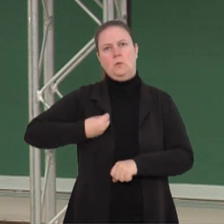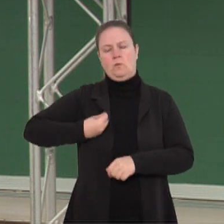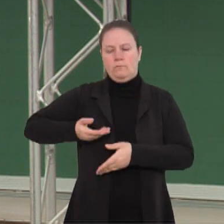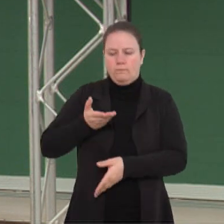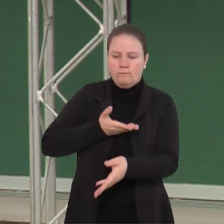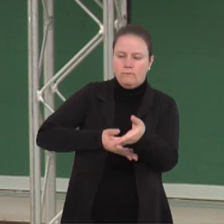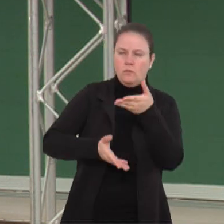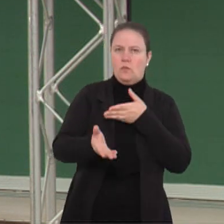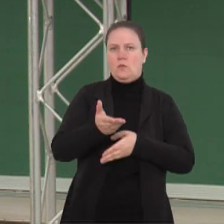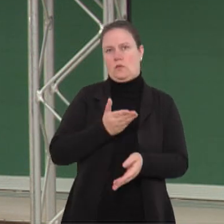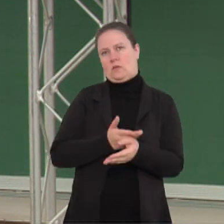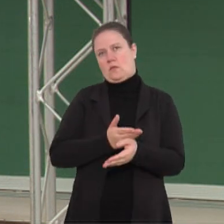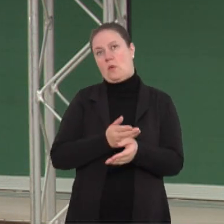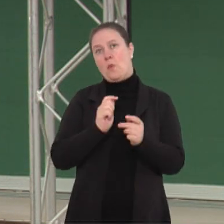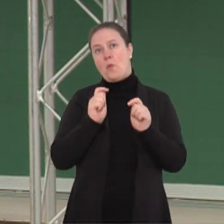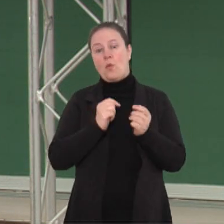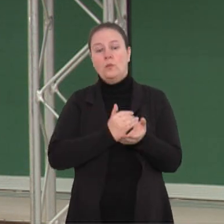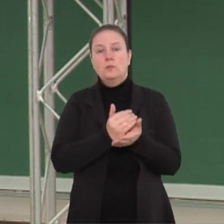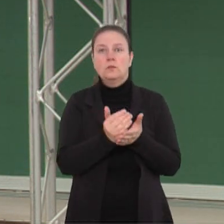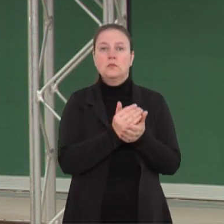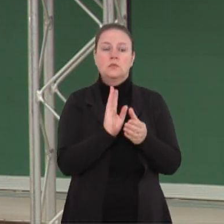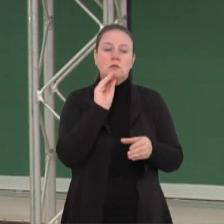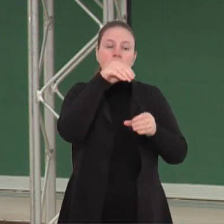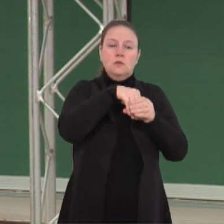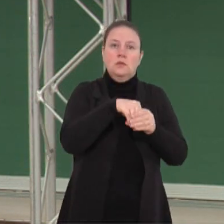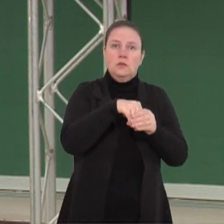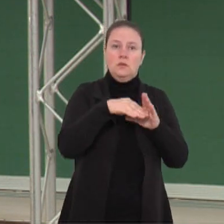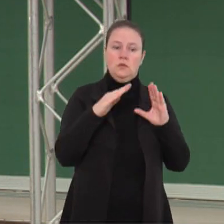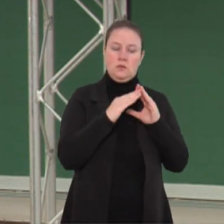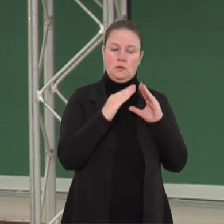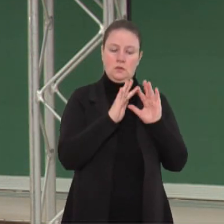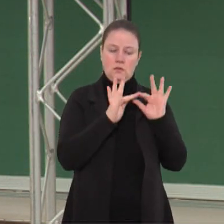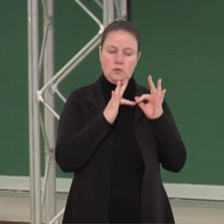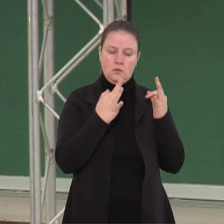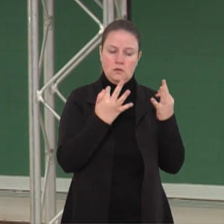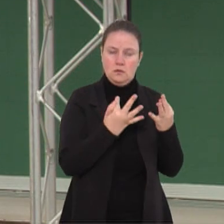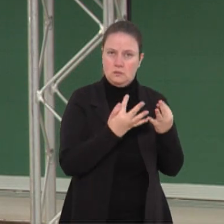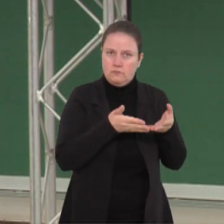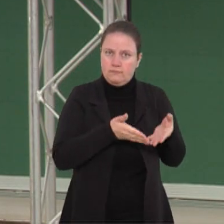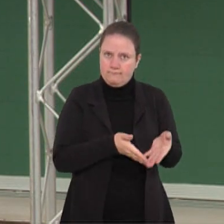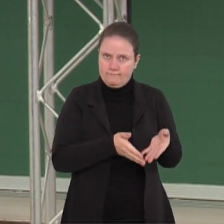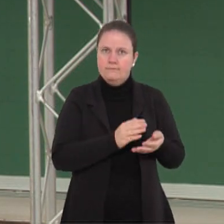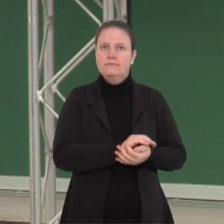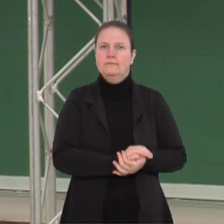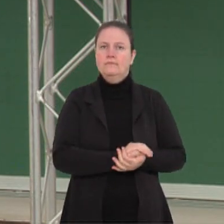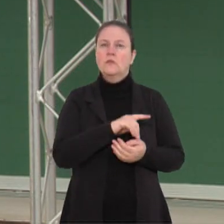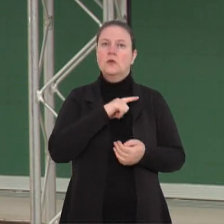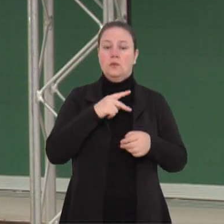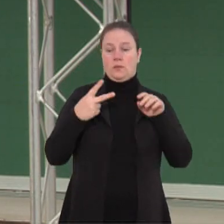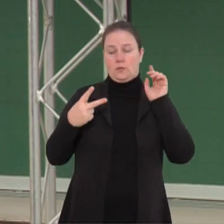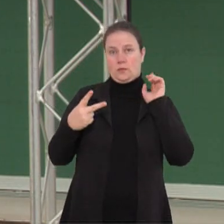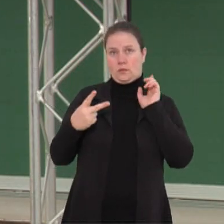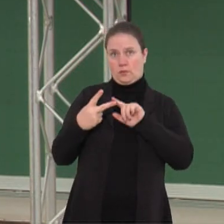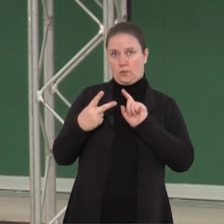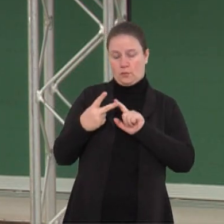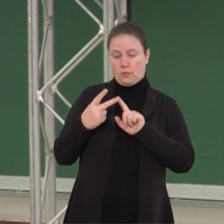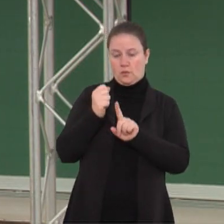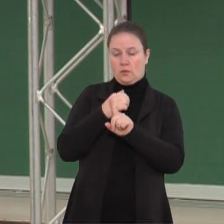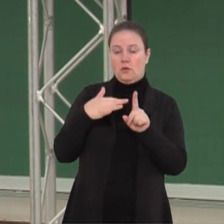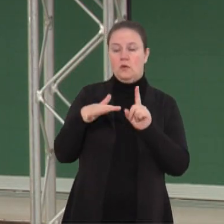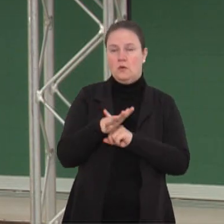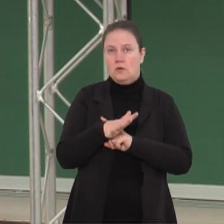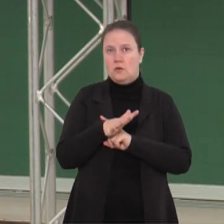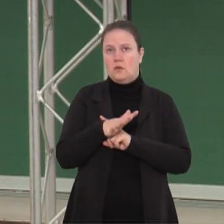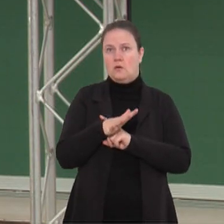Desde a pequena sociedade, que é a família, da família nós estamos numa outra sociedade um pouco maior, que